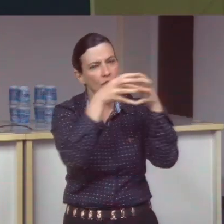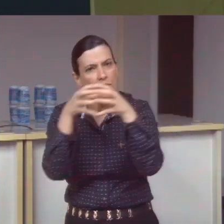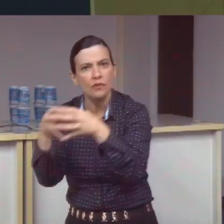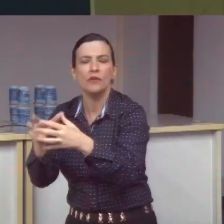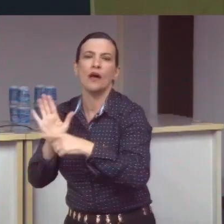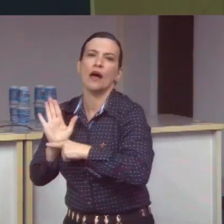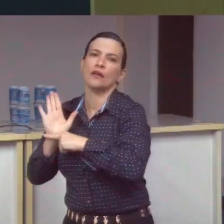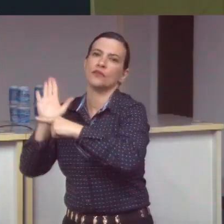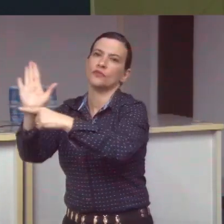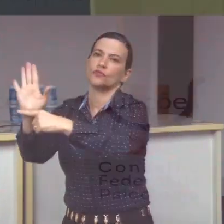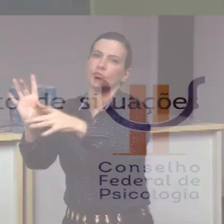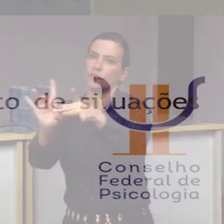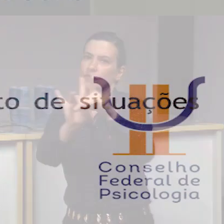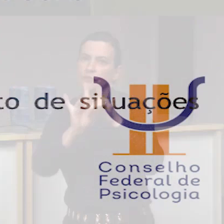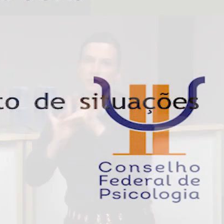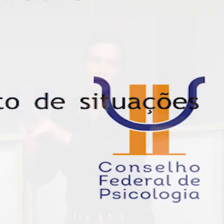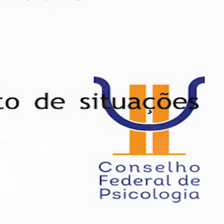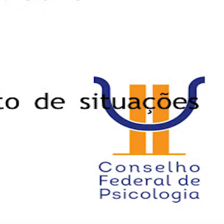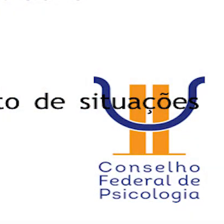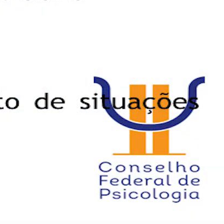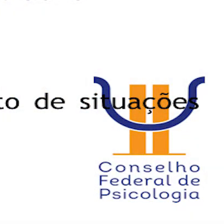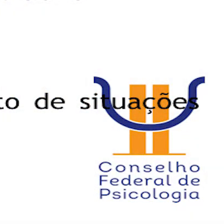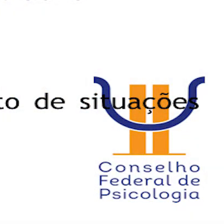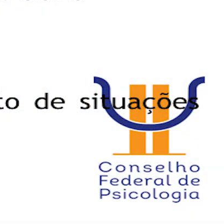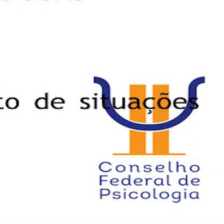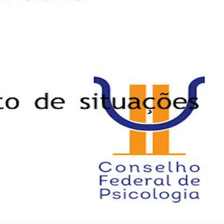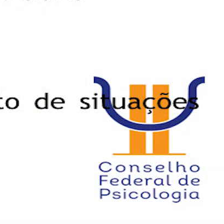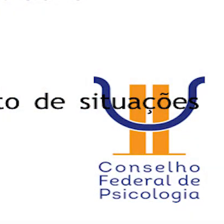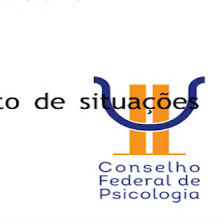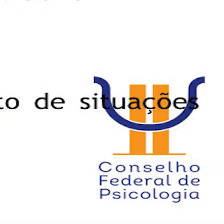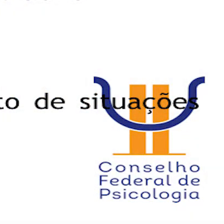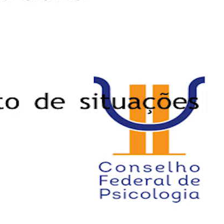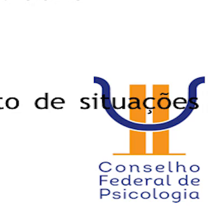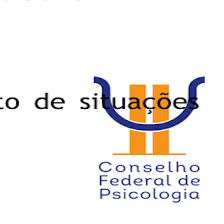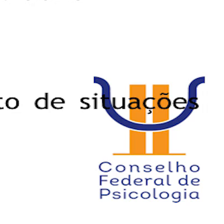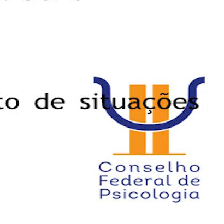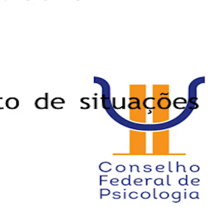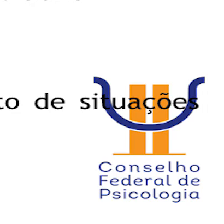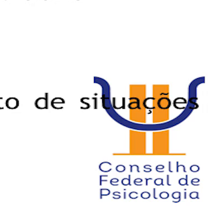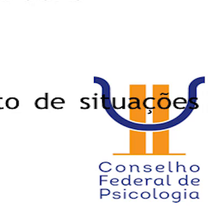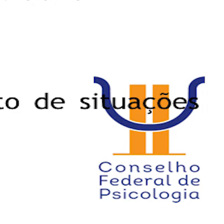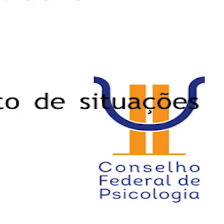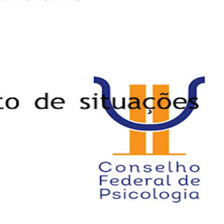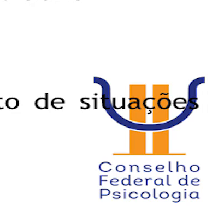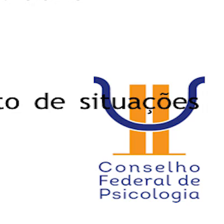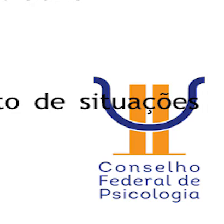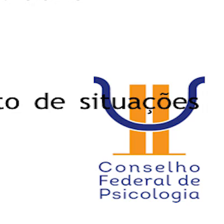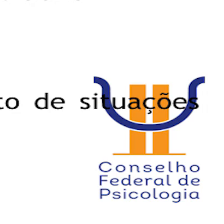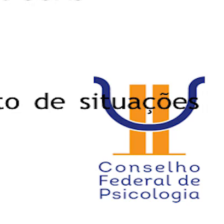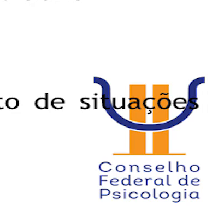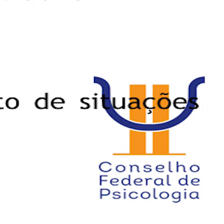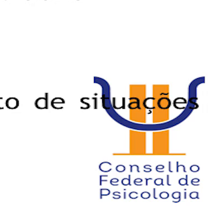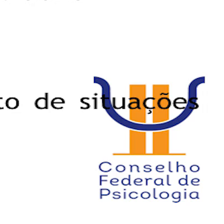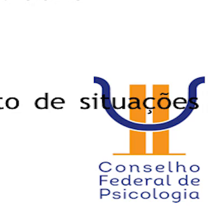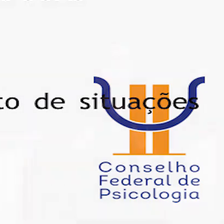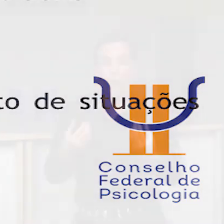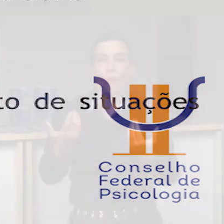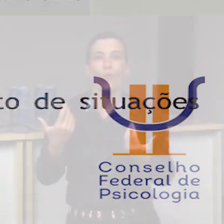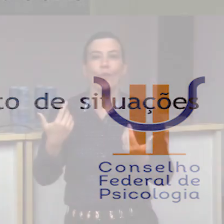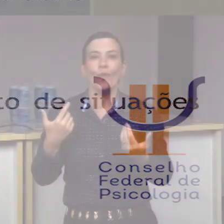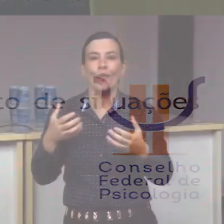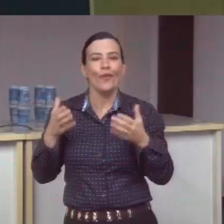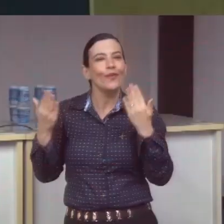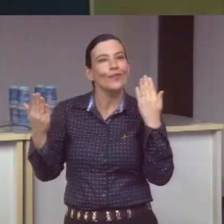favor. Só para finalizar, então, essa ideia do que fazemos e como traduzimos isso no como